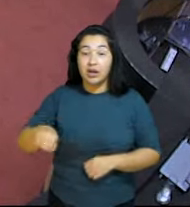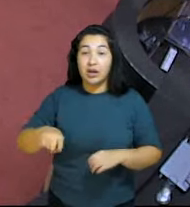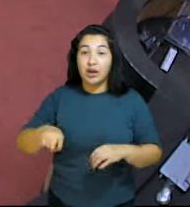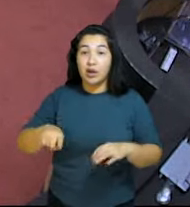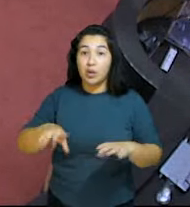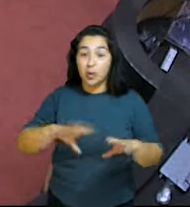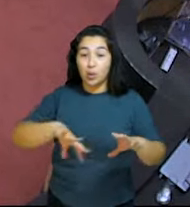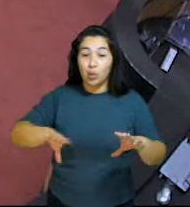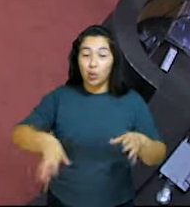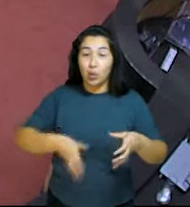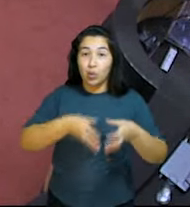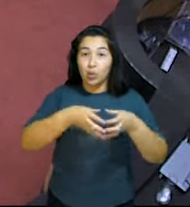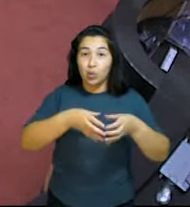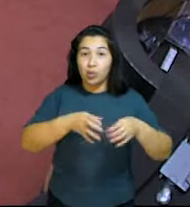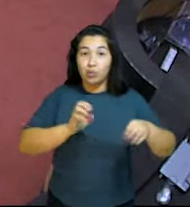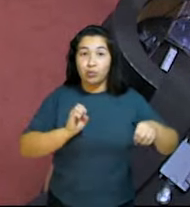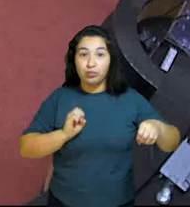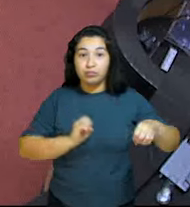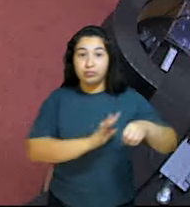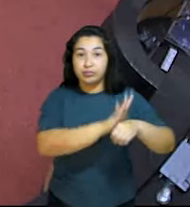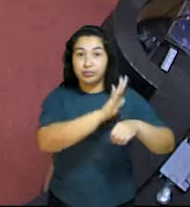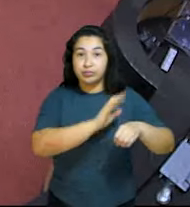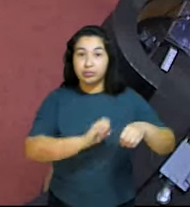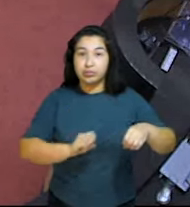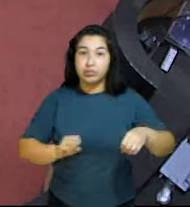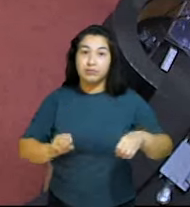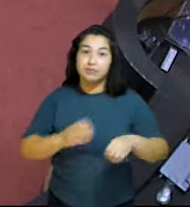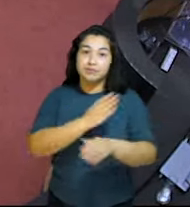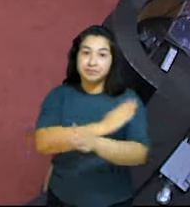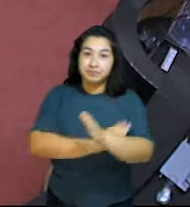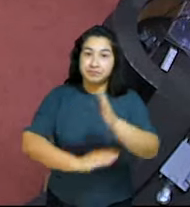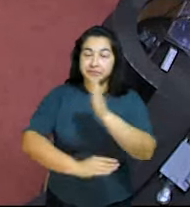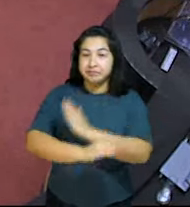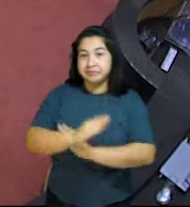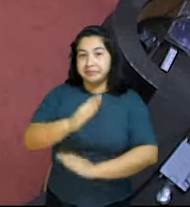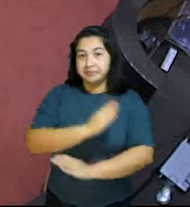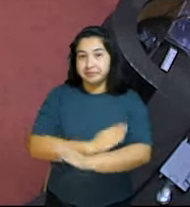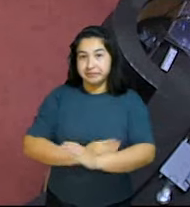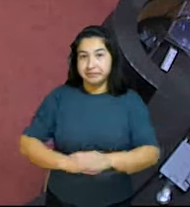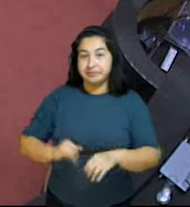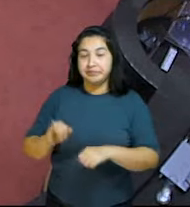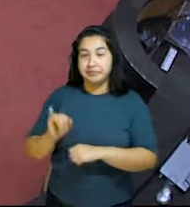que, por sinal, faz um grande trabalho lá no município de Itajaí, em todo o estado de Santa Catarina.